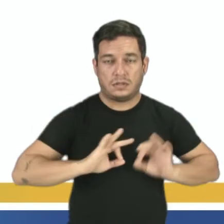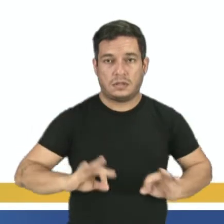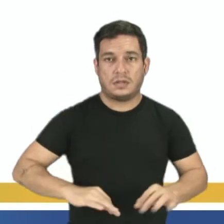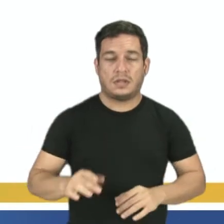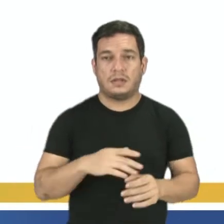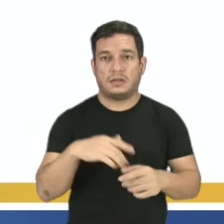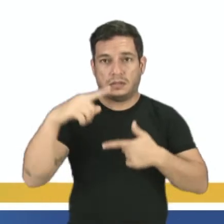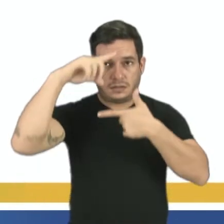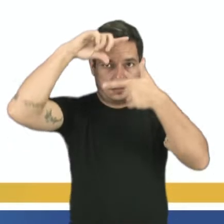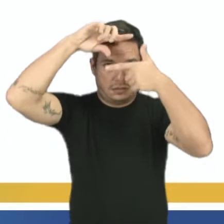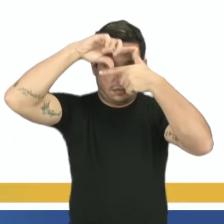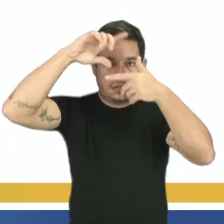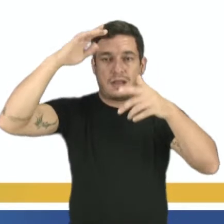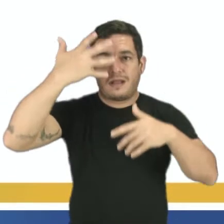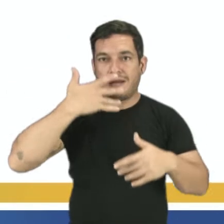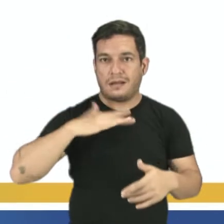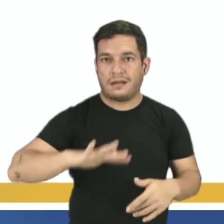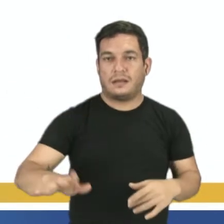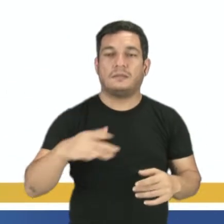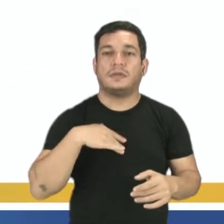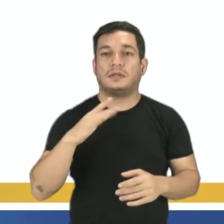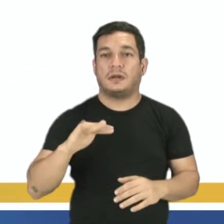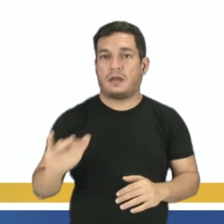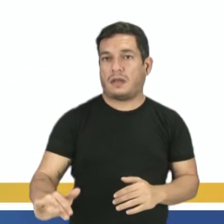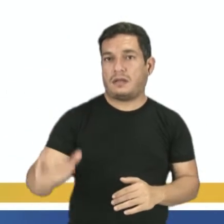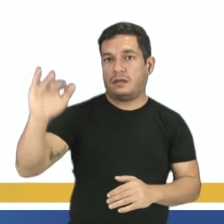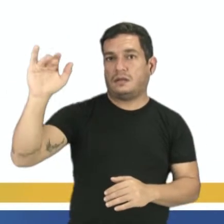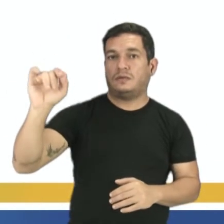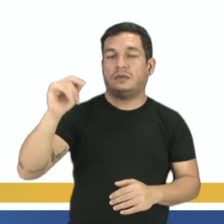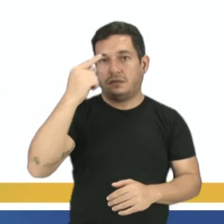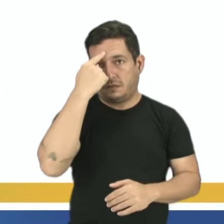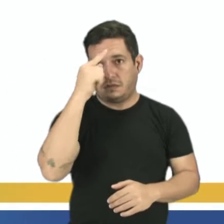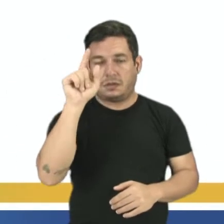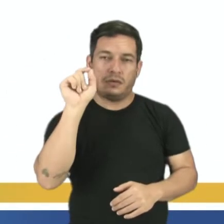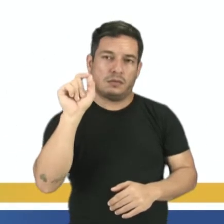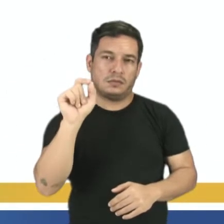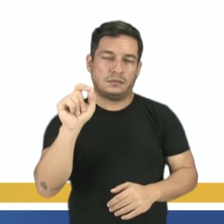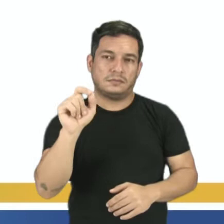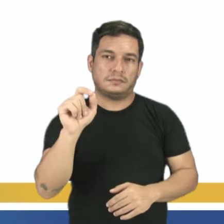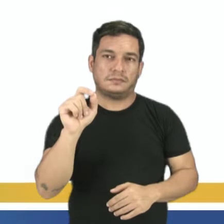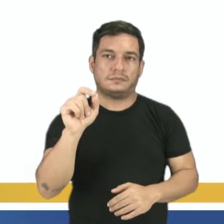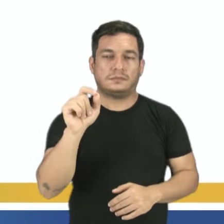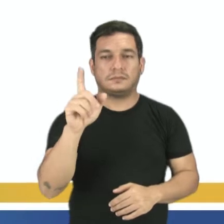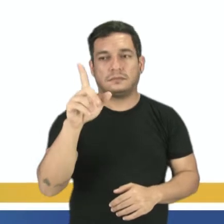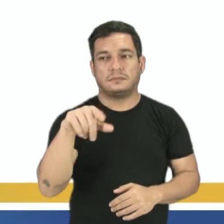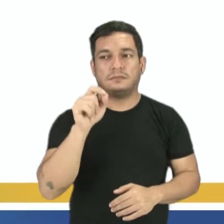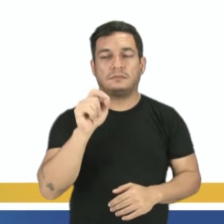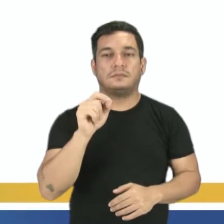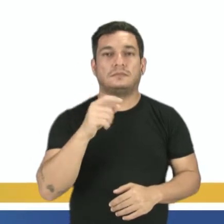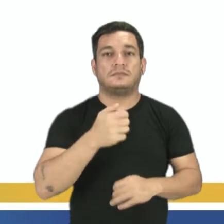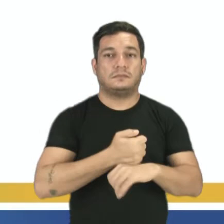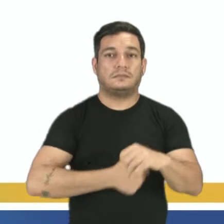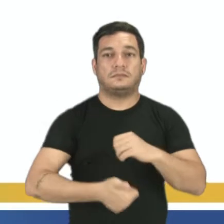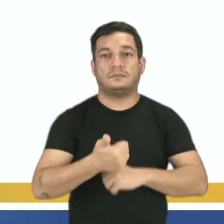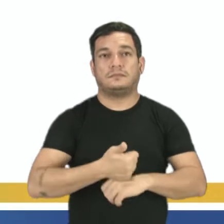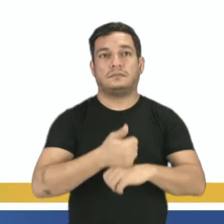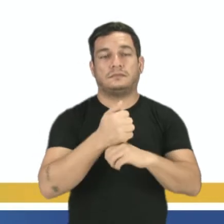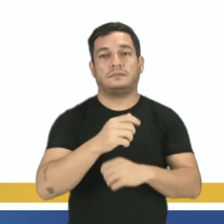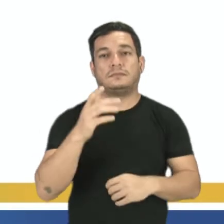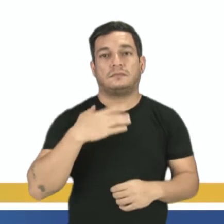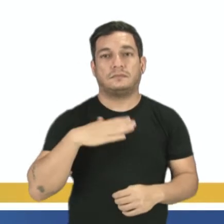e alienar a criançada para que o menino crescesse já com essa ideia de que a imagem do líder